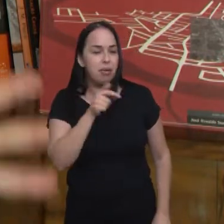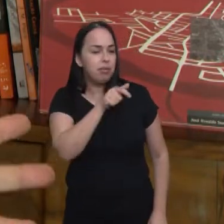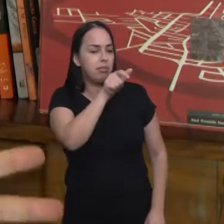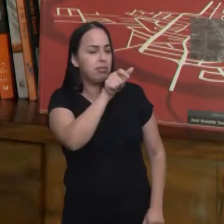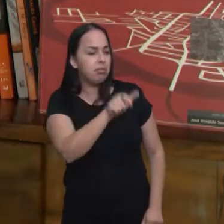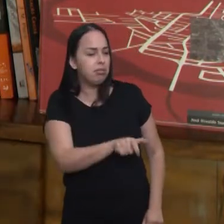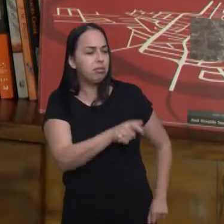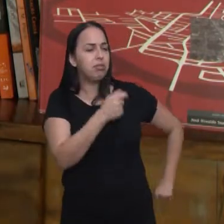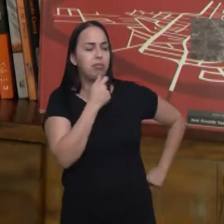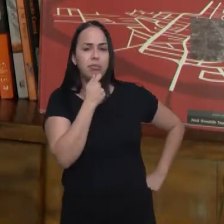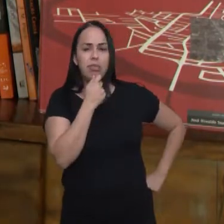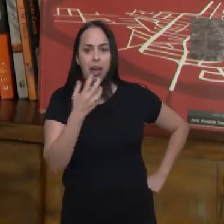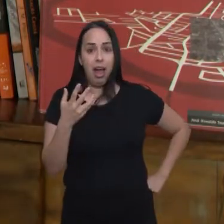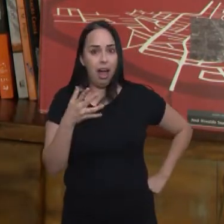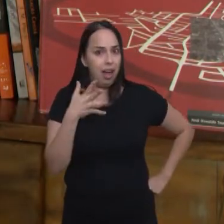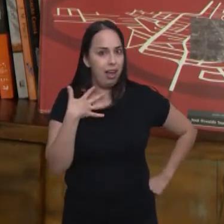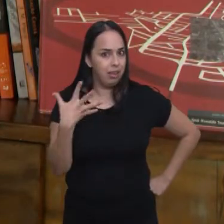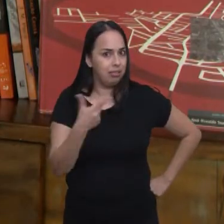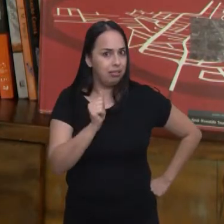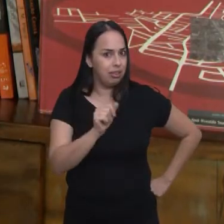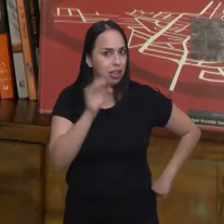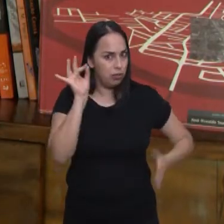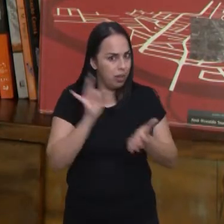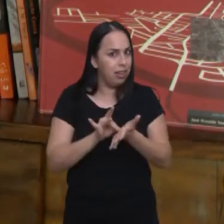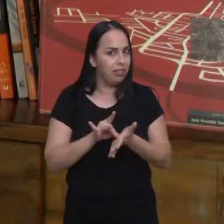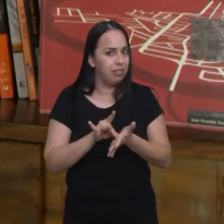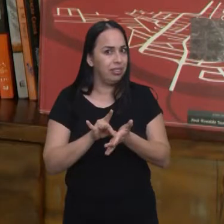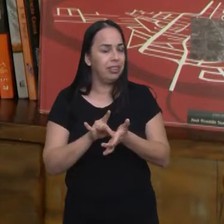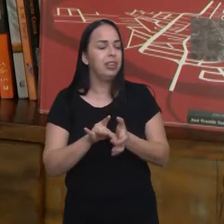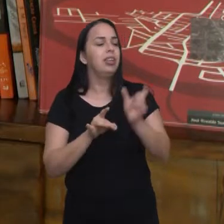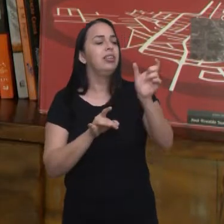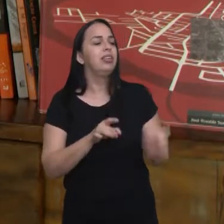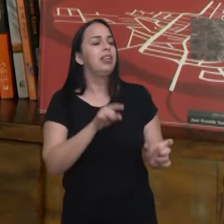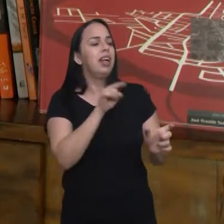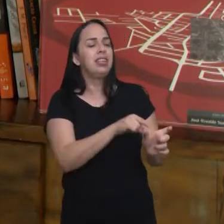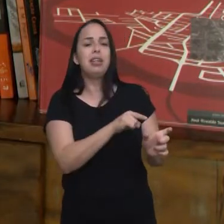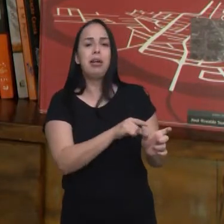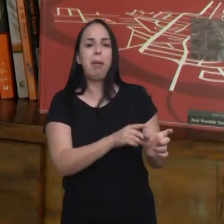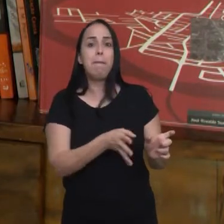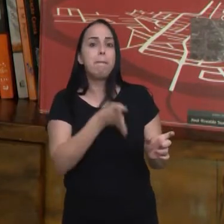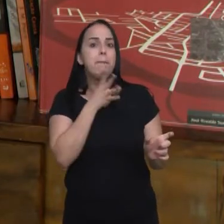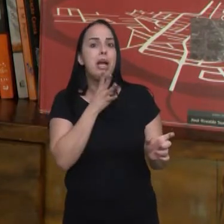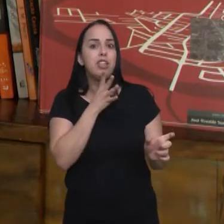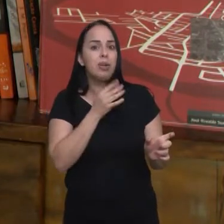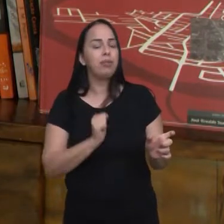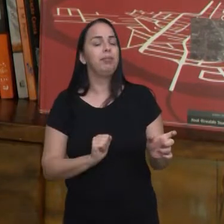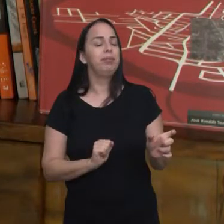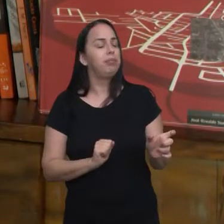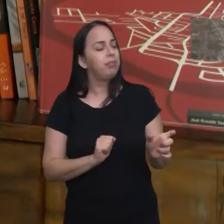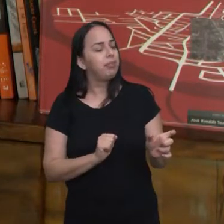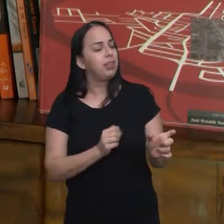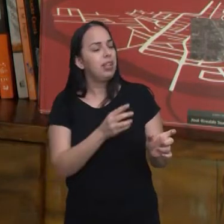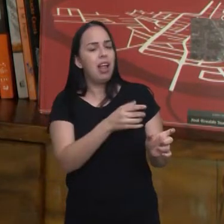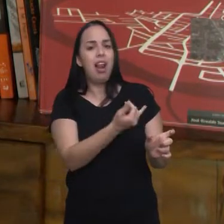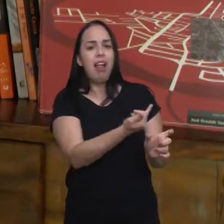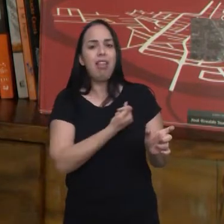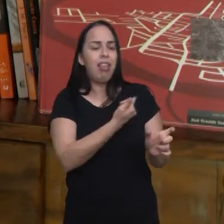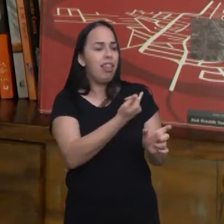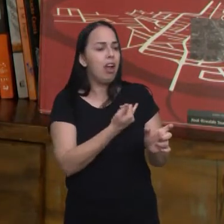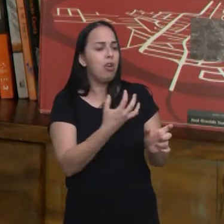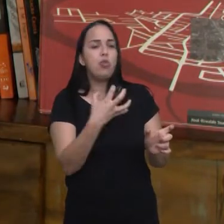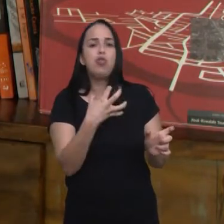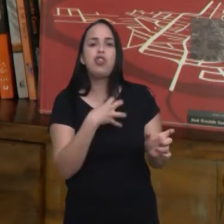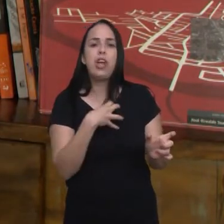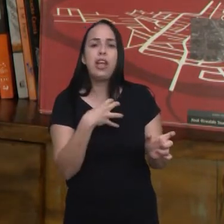uma pessoa, é incrível o que eu vou falar para você, mas é a pura verdade. A gente conhece uma pessoa, se ela é de Santana,